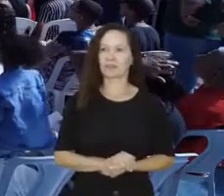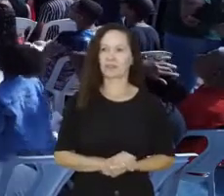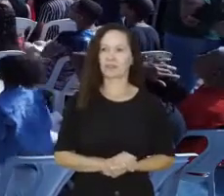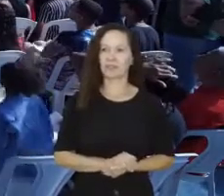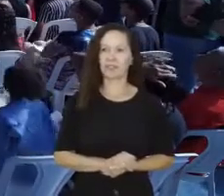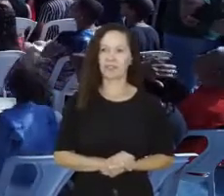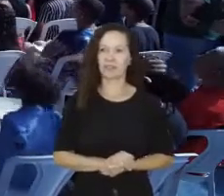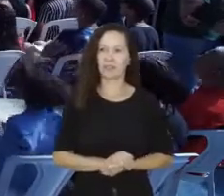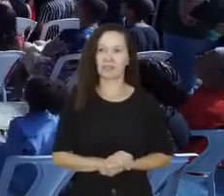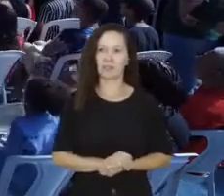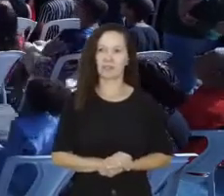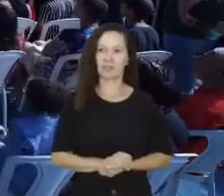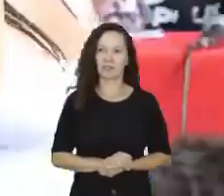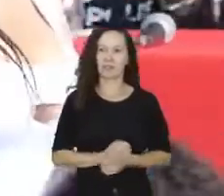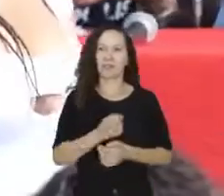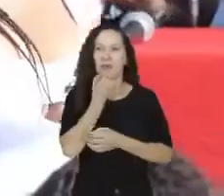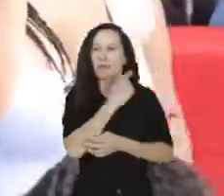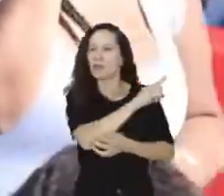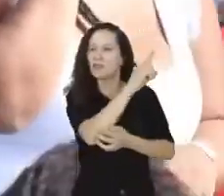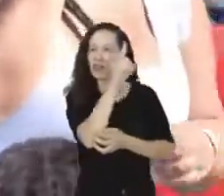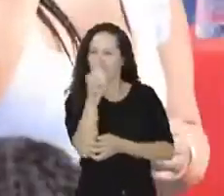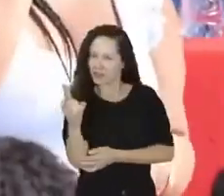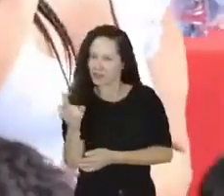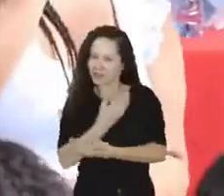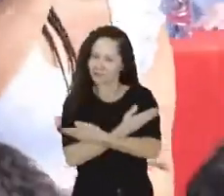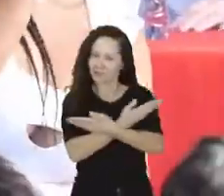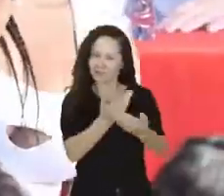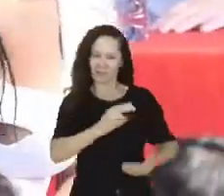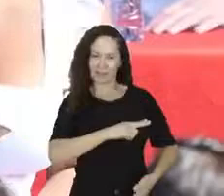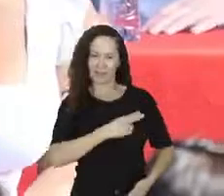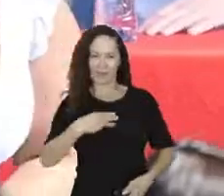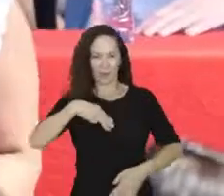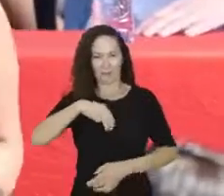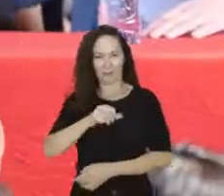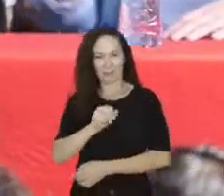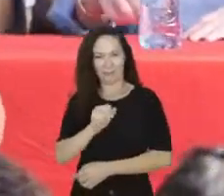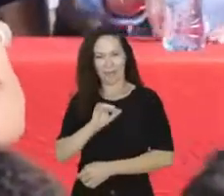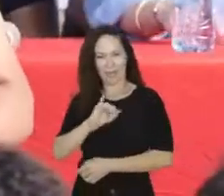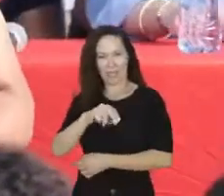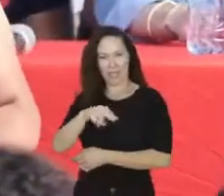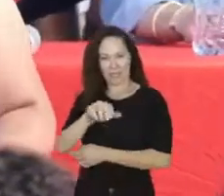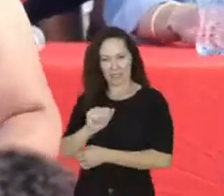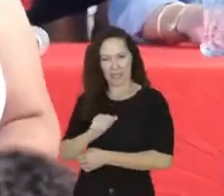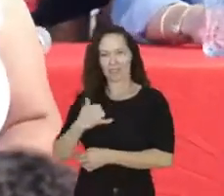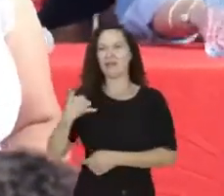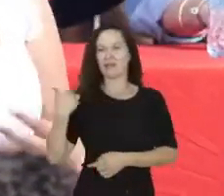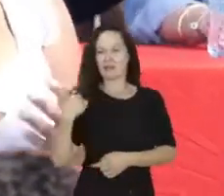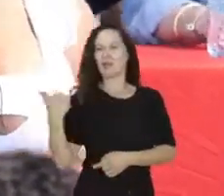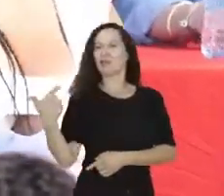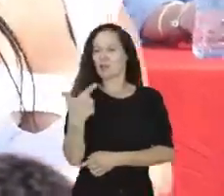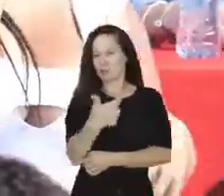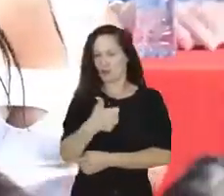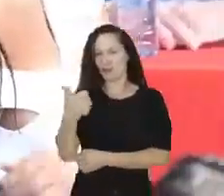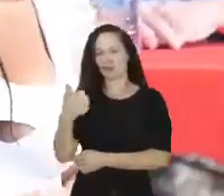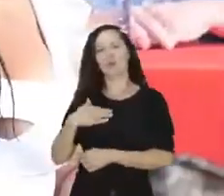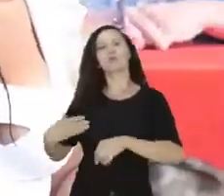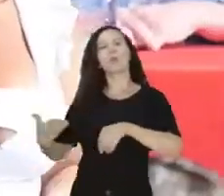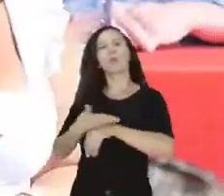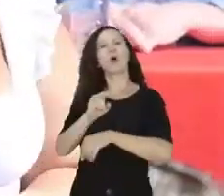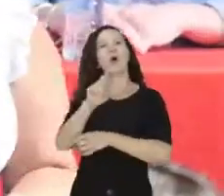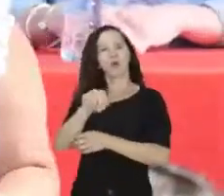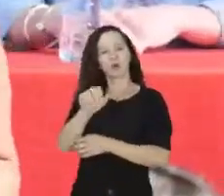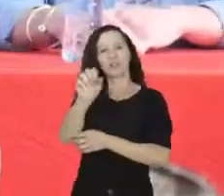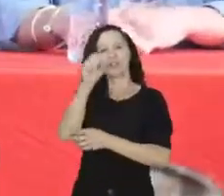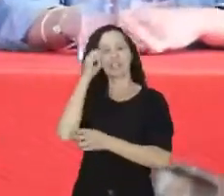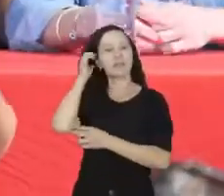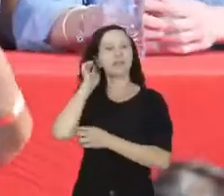dia, primeiramente. Meu nome é Mariana, tenho 21 anos. Faço parte da UNAS há alguns anos. Sou ex-educanda do CCA